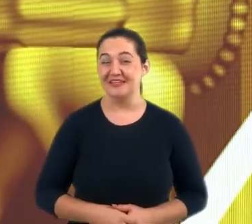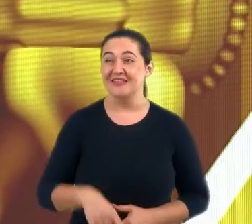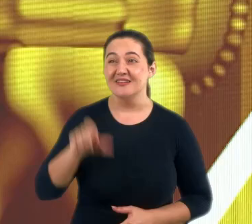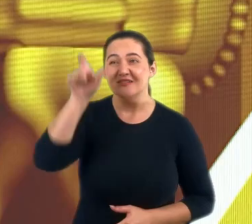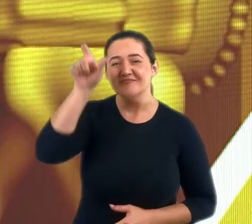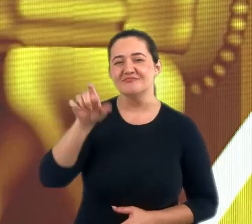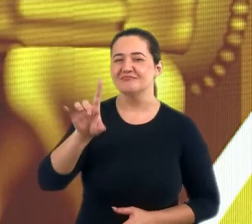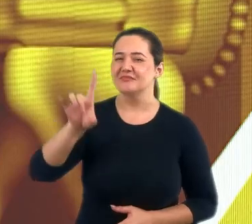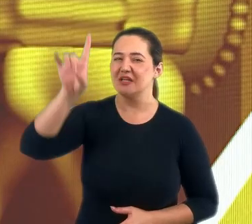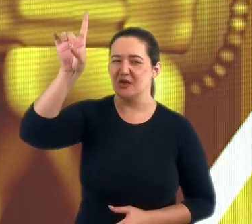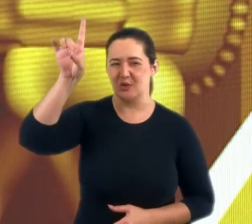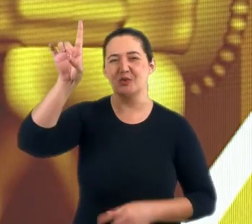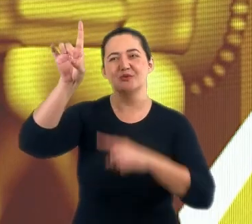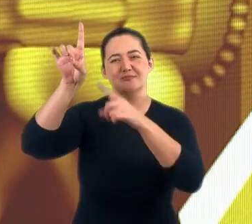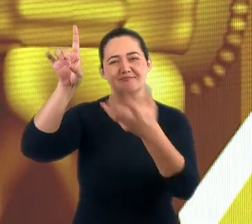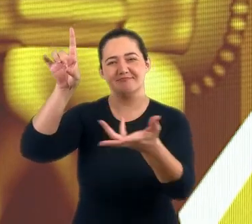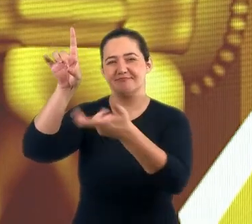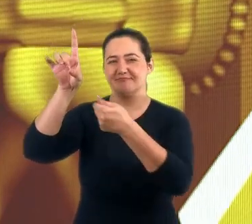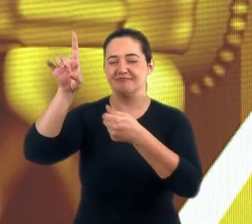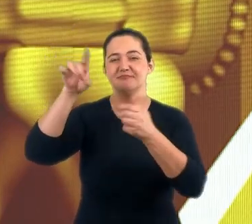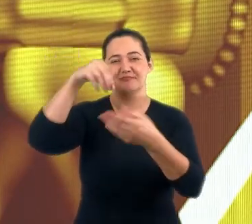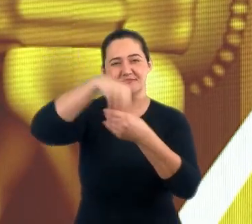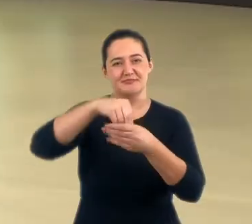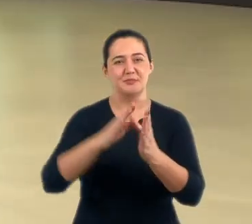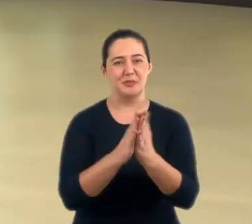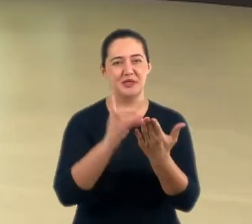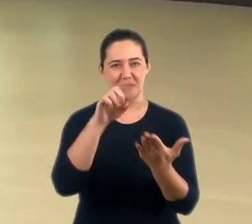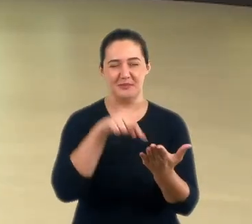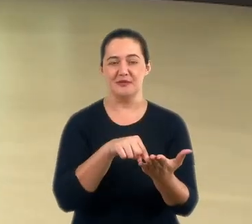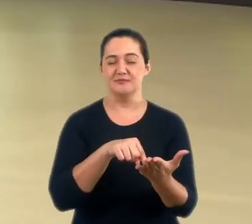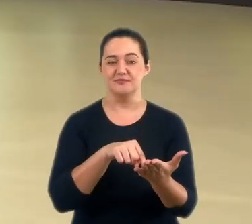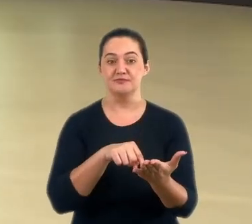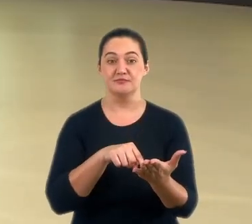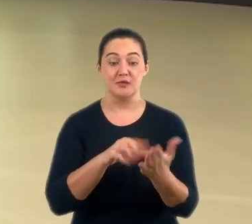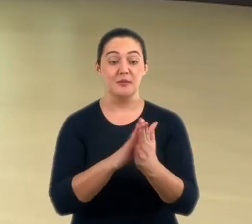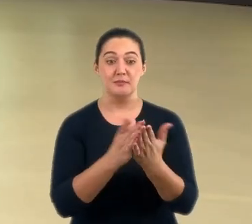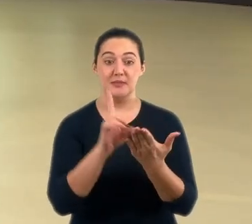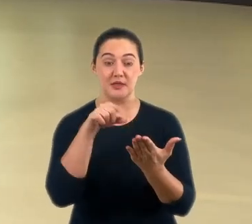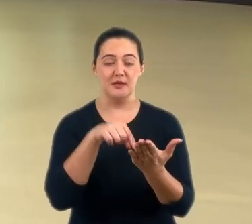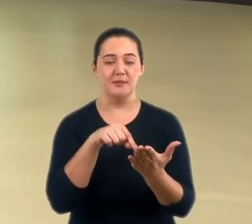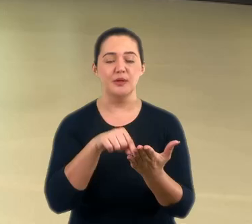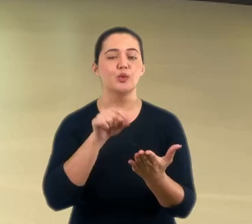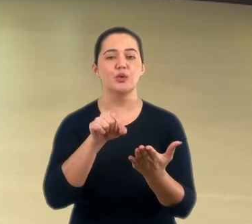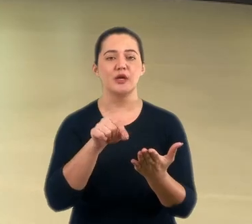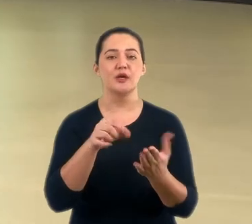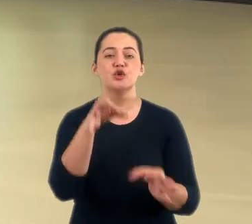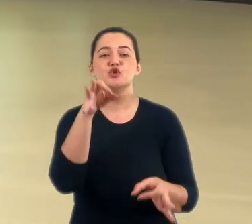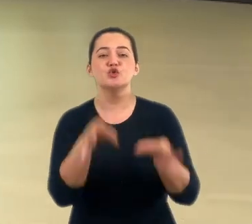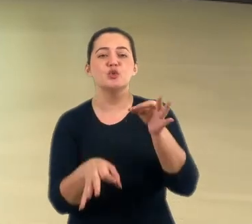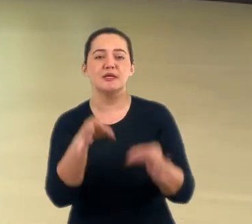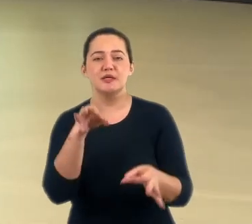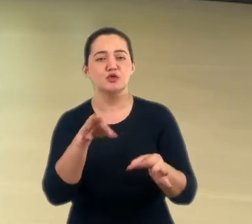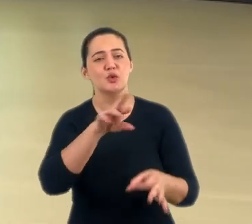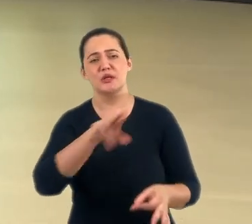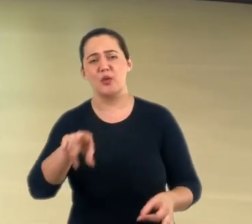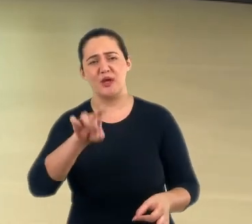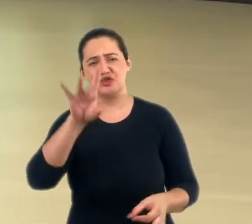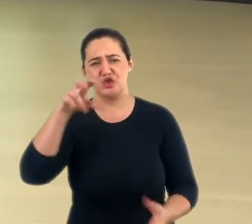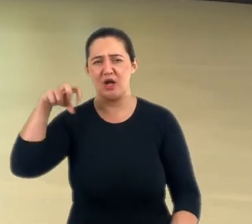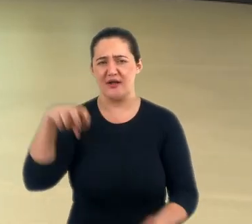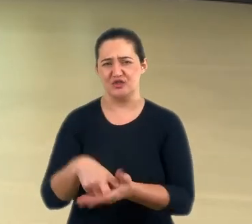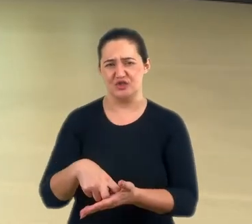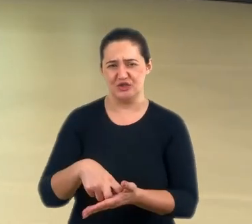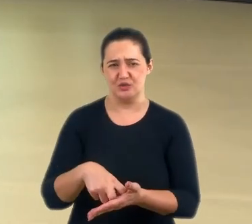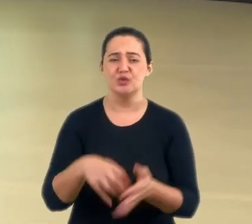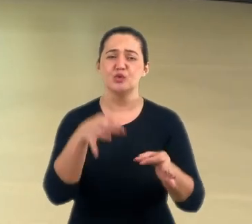em relação à temática do juízo na Bíblia. De acordo com a Bíblia Sagrada, o juízo não é apenas para condenar,